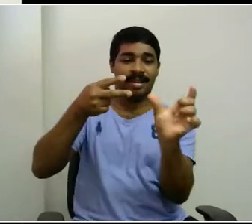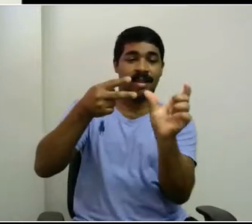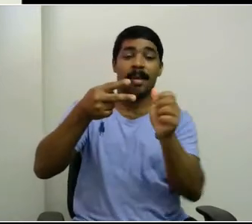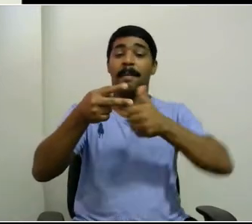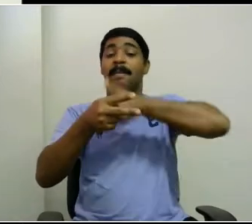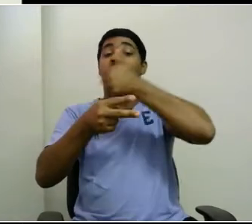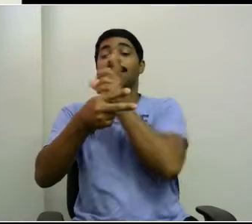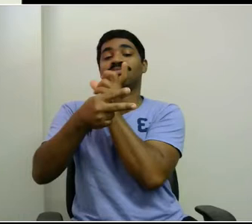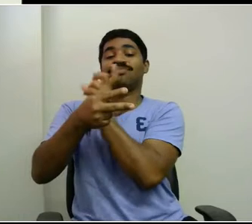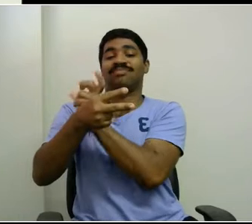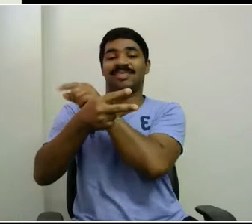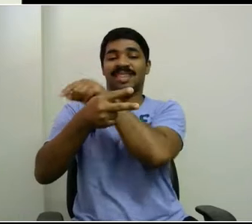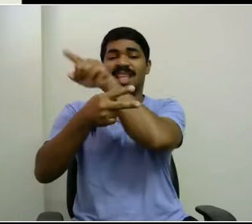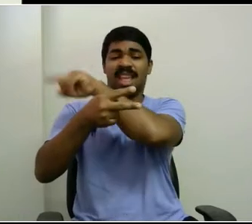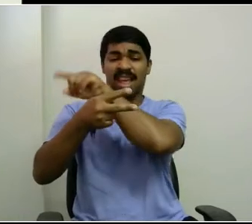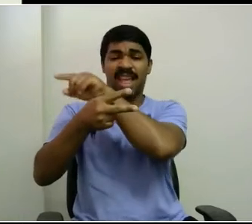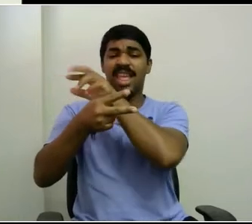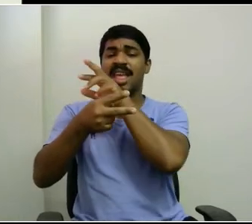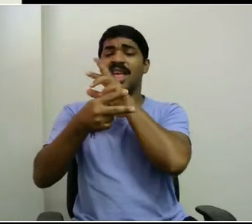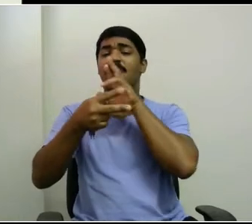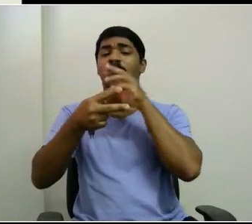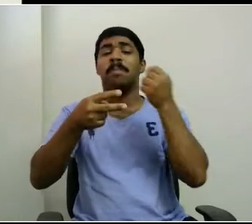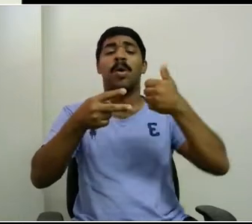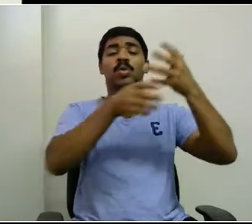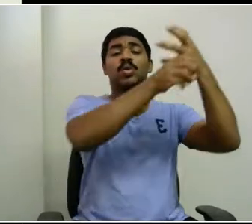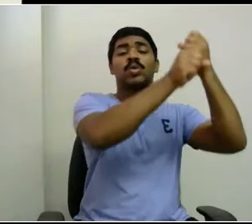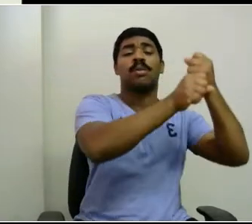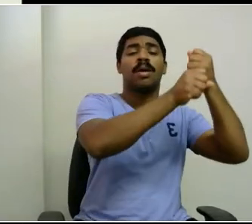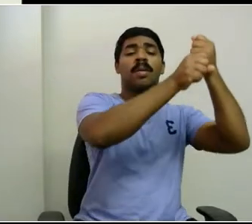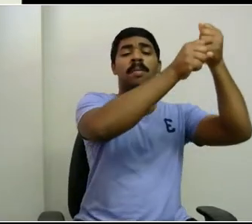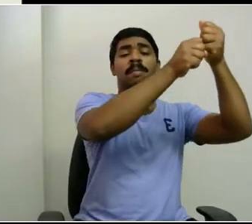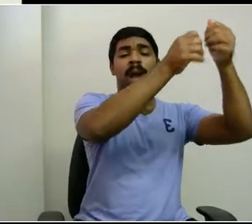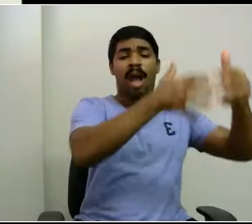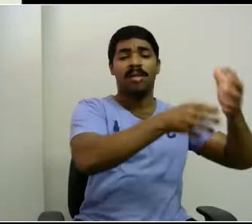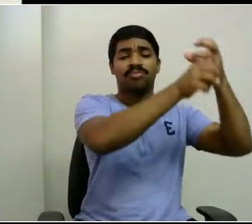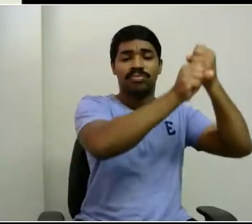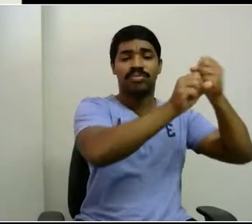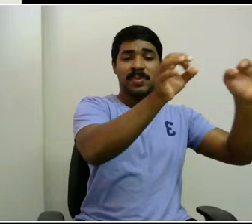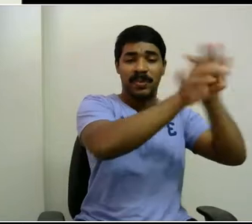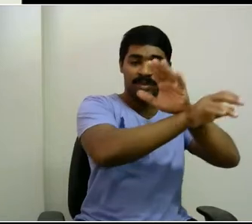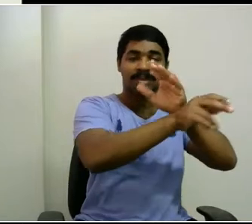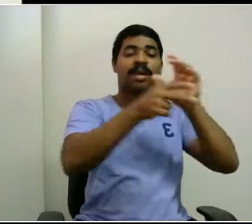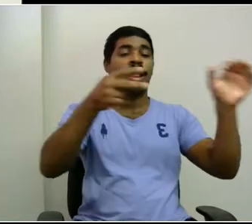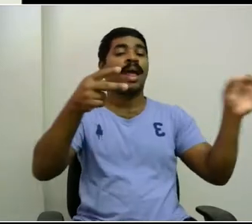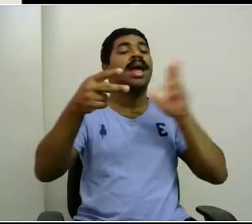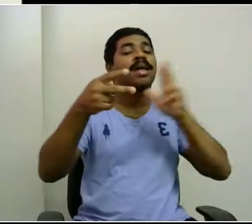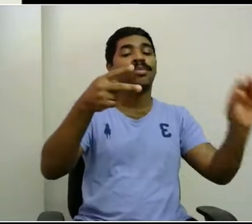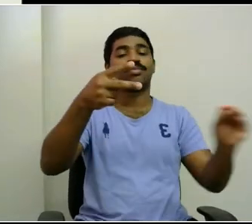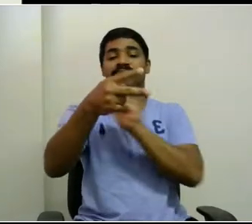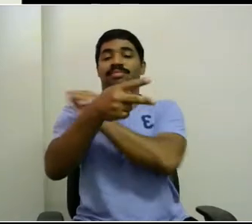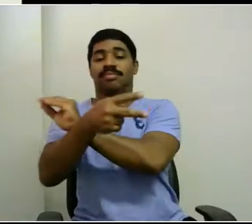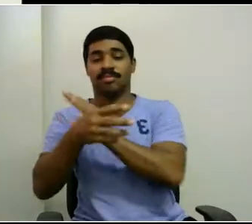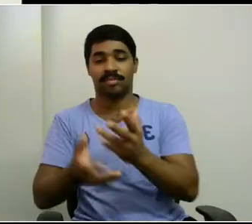só prosseguiu transformando uma coisa que era um pouco mais difícil em questões que a gente sabia fazer. Tá? Vamos